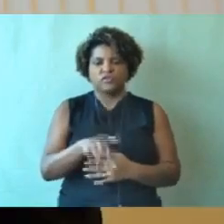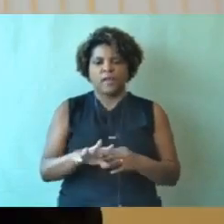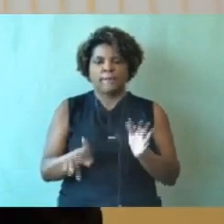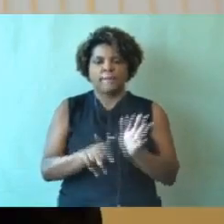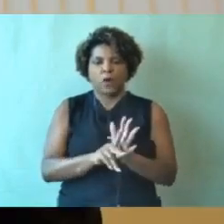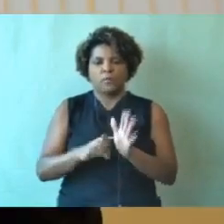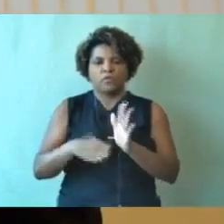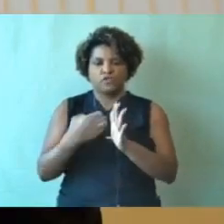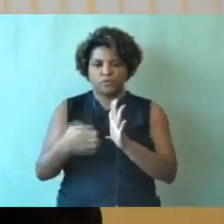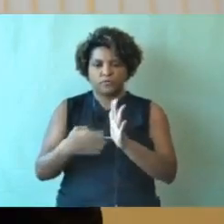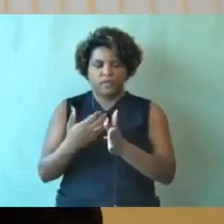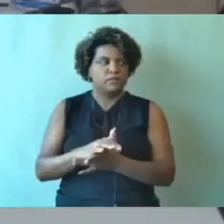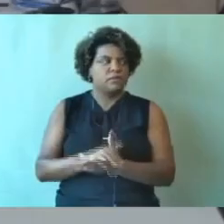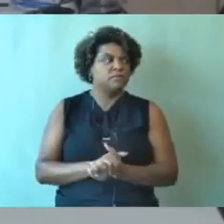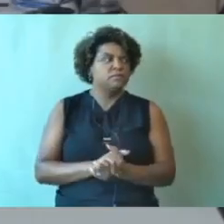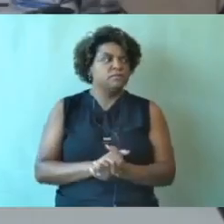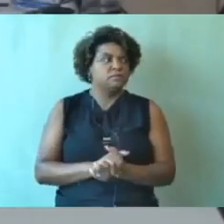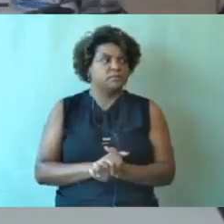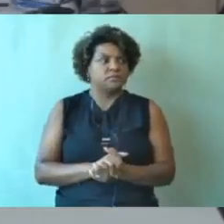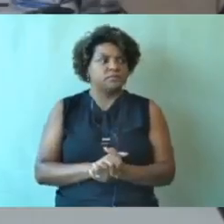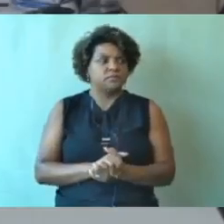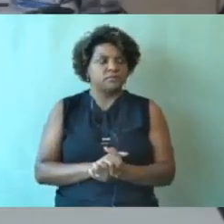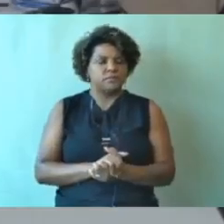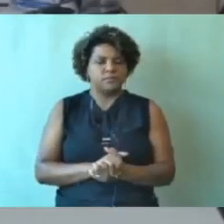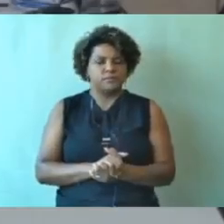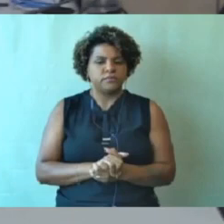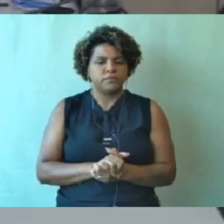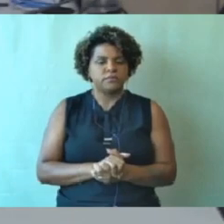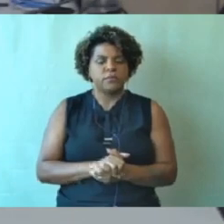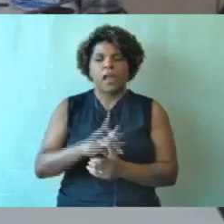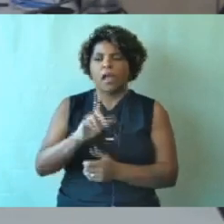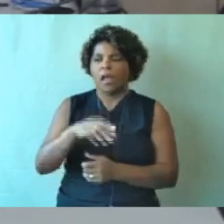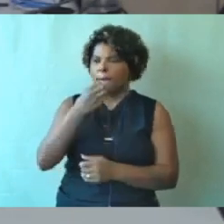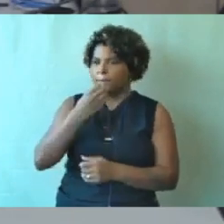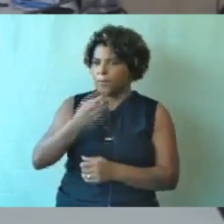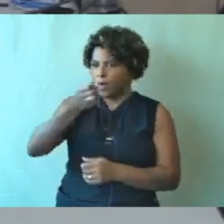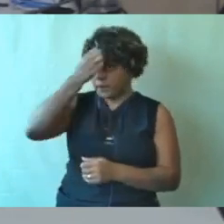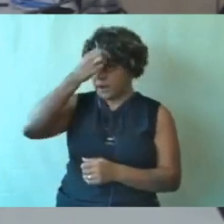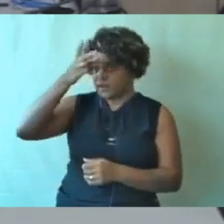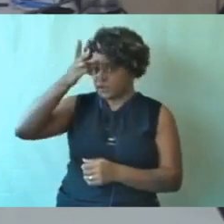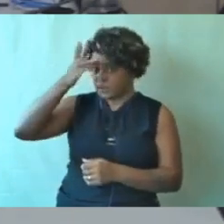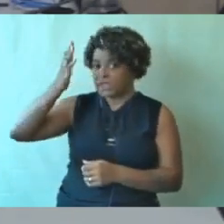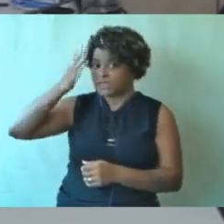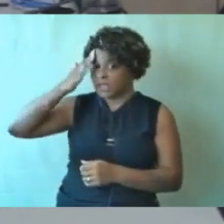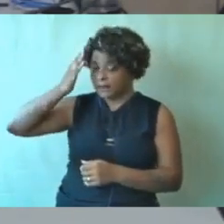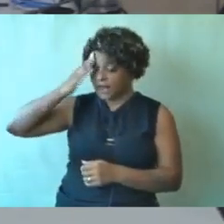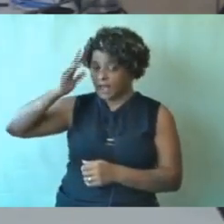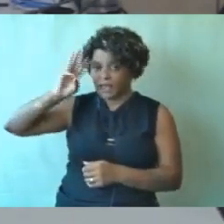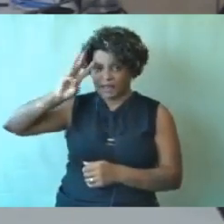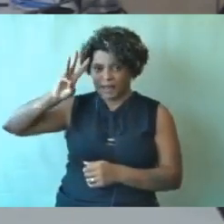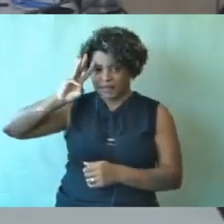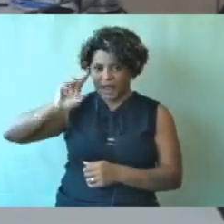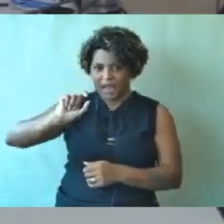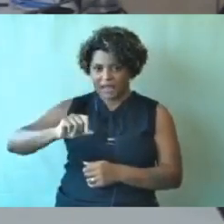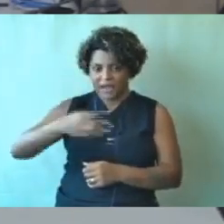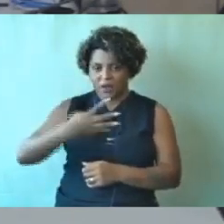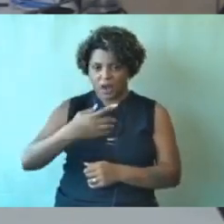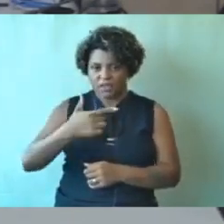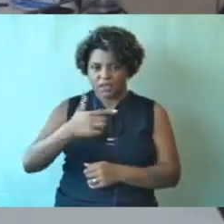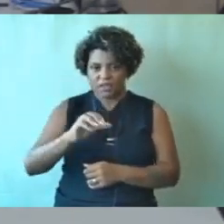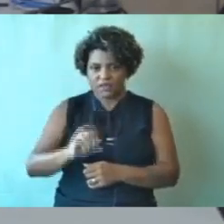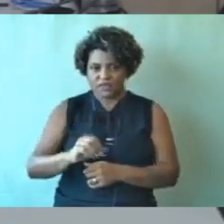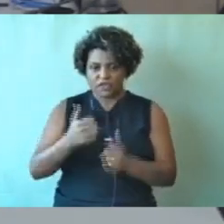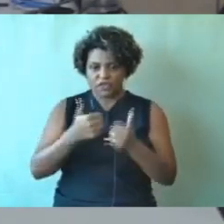das empresas. Ok. Então é bom a prefeitura saber e lembrar, né, que os 420 ônibus que ela está fazendo propaganda aí não